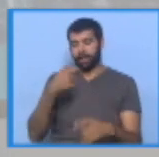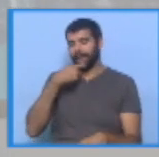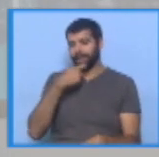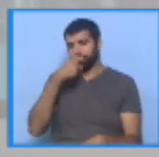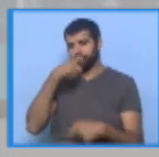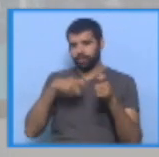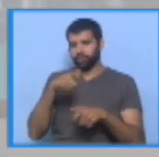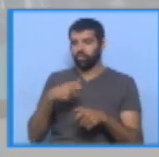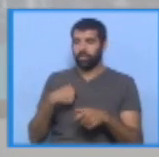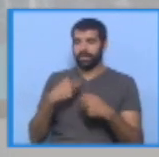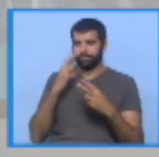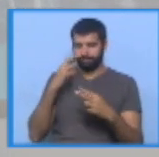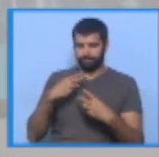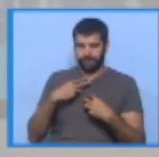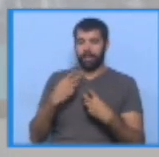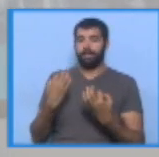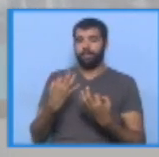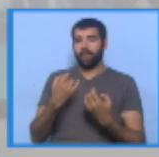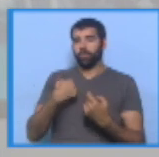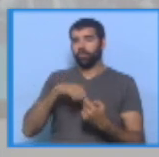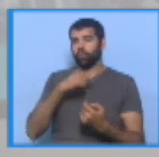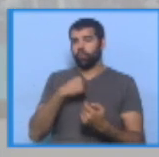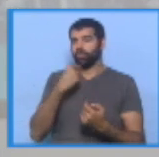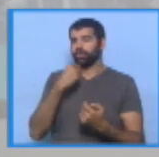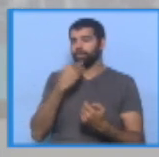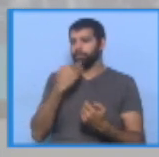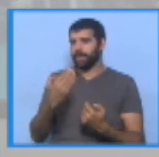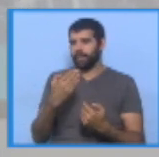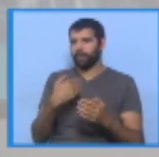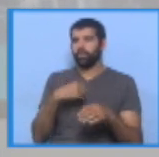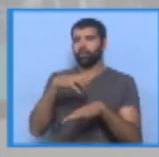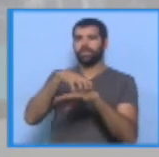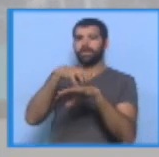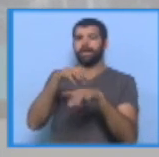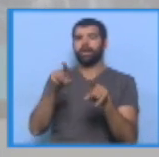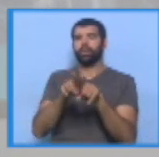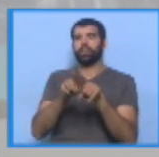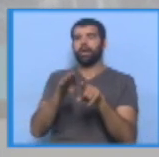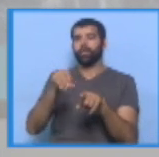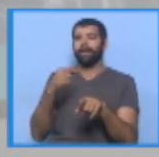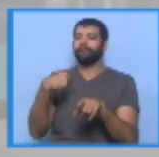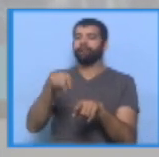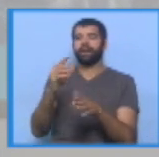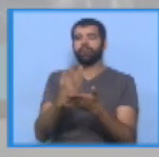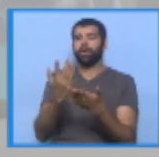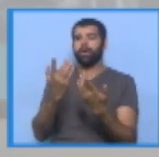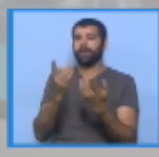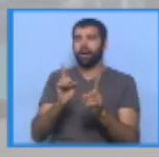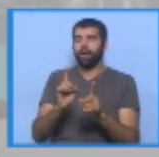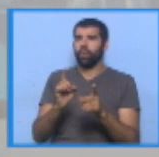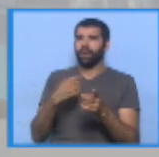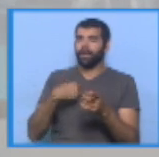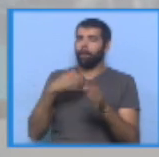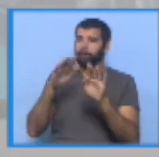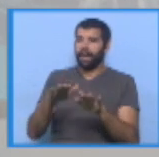se encontrarem. Nós costumamos pedir para que não façam do santuário apenas um lugar de passagem, mas também de paragem. E, de